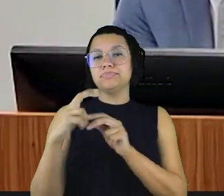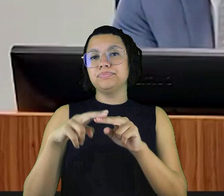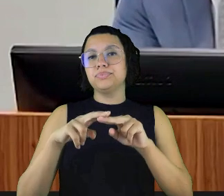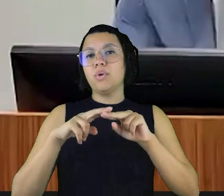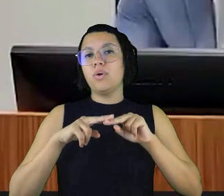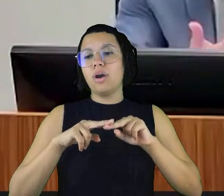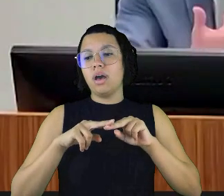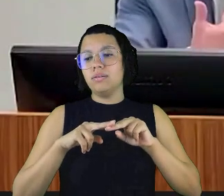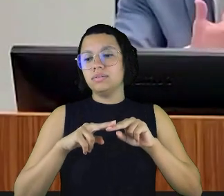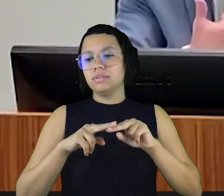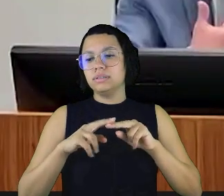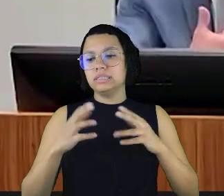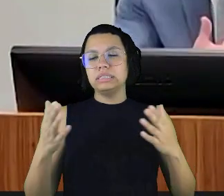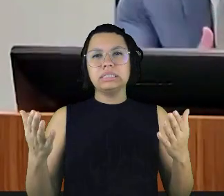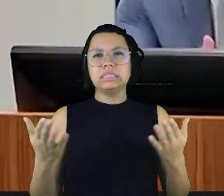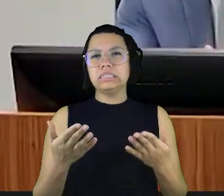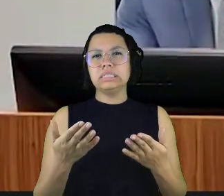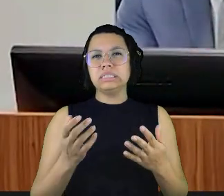impulso